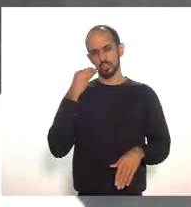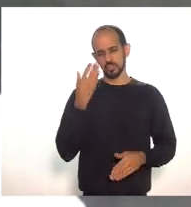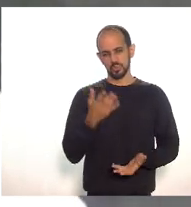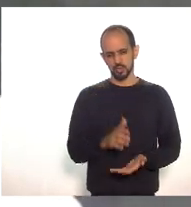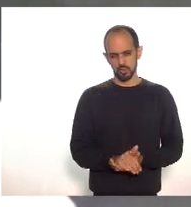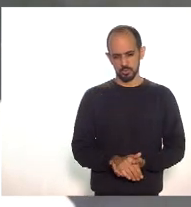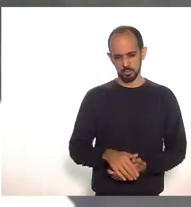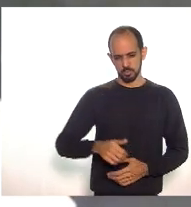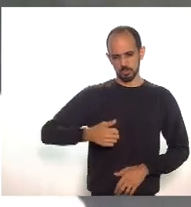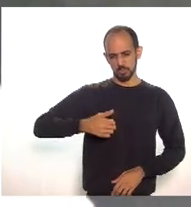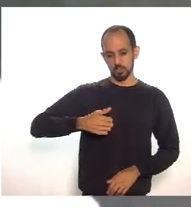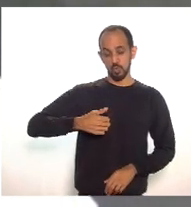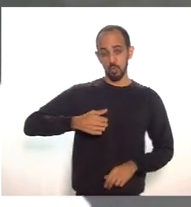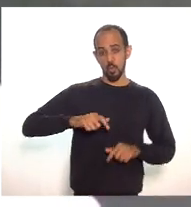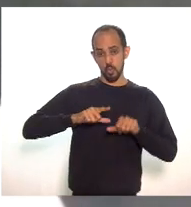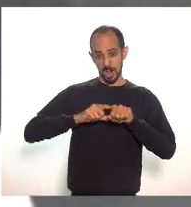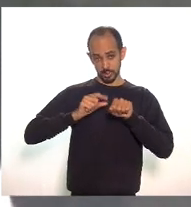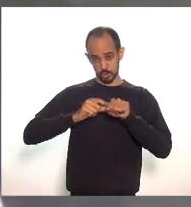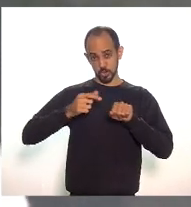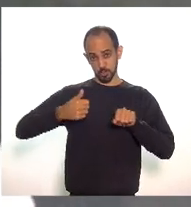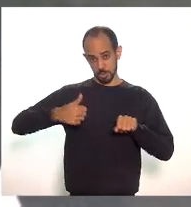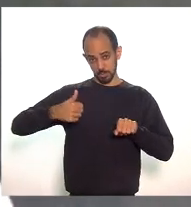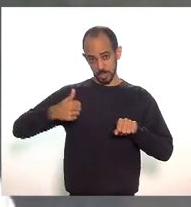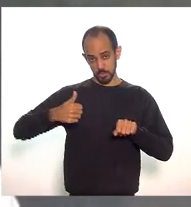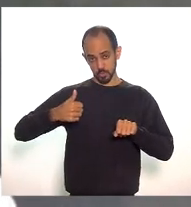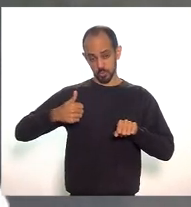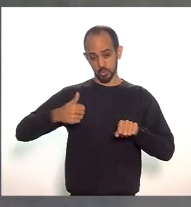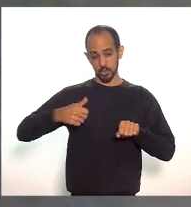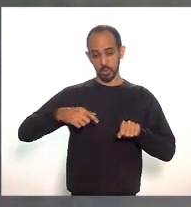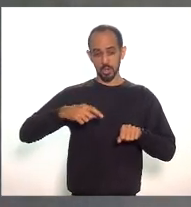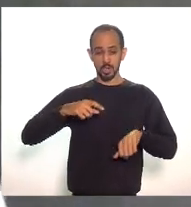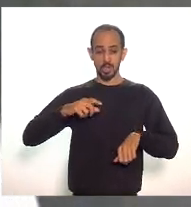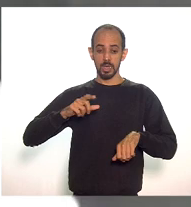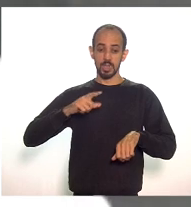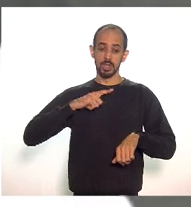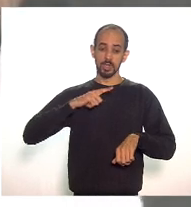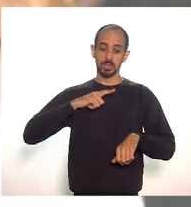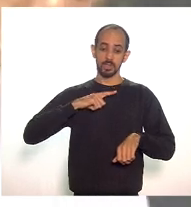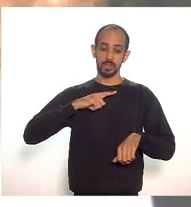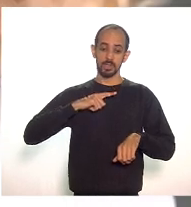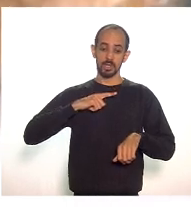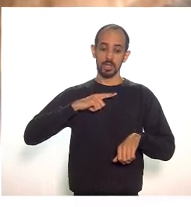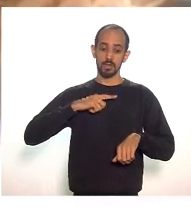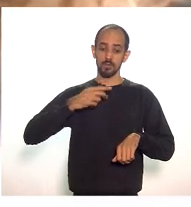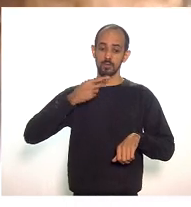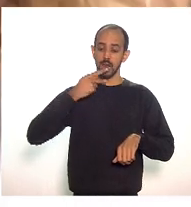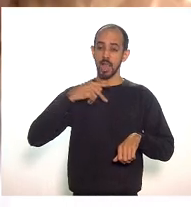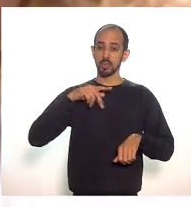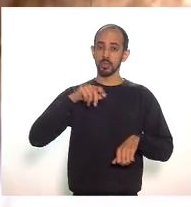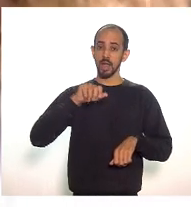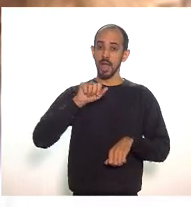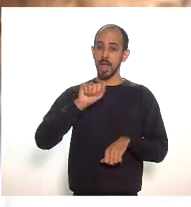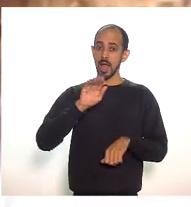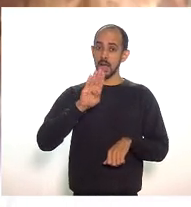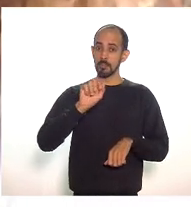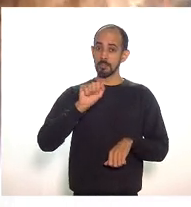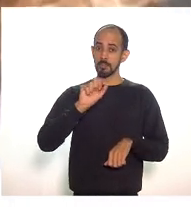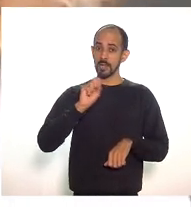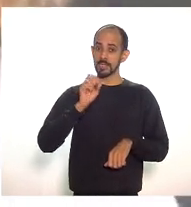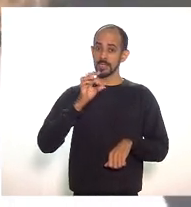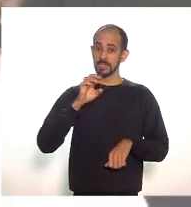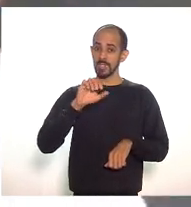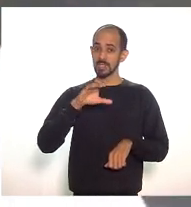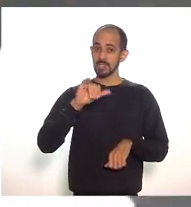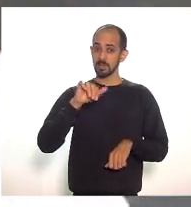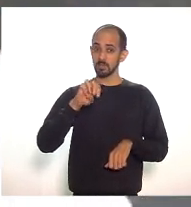o artigo 1º deste decreto ele prevê apenas na como eu já havia falado aconteçam do abastecimento da água e não